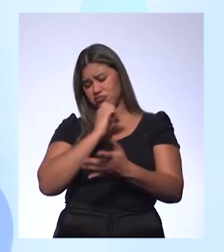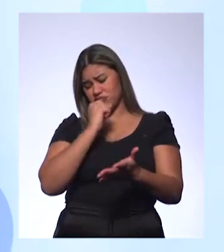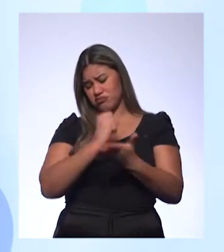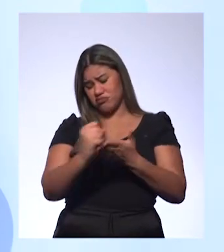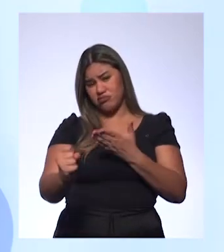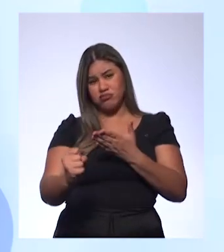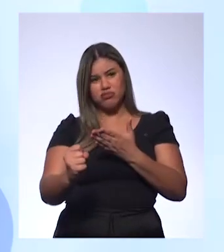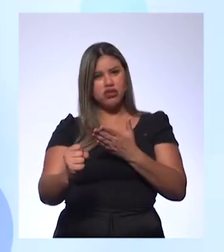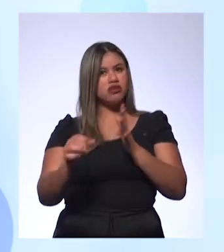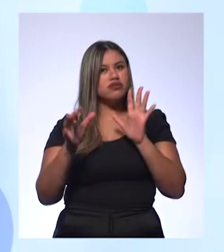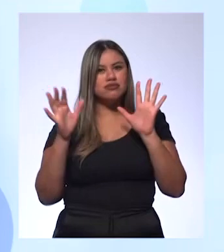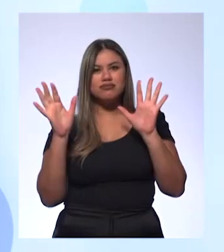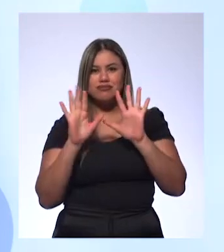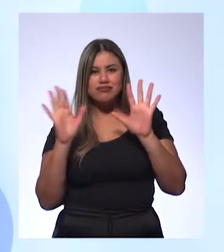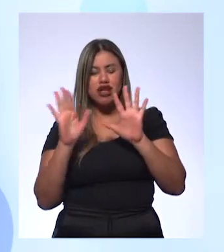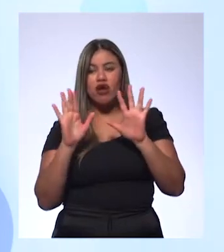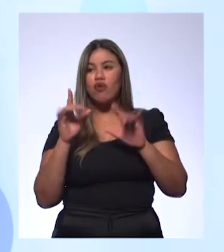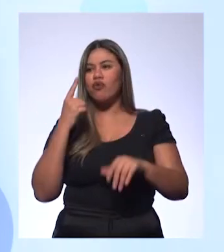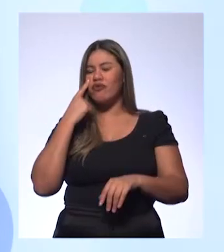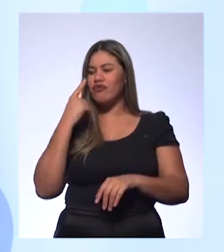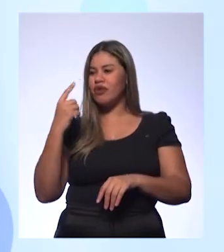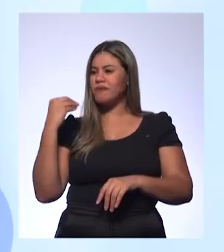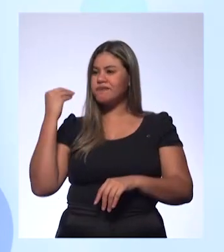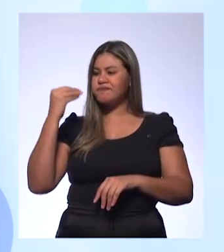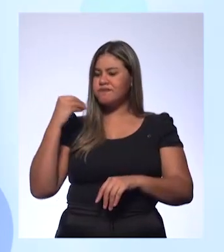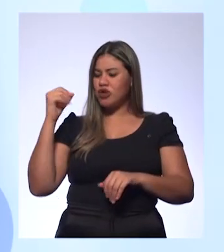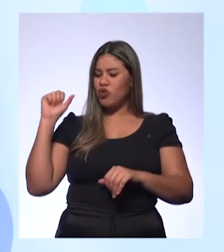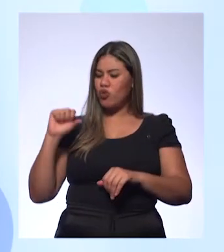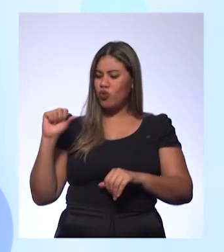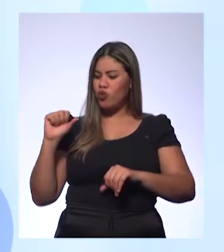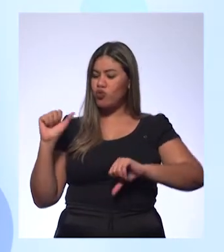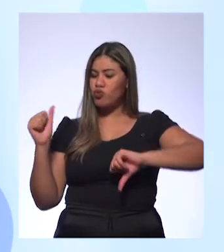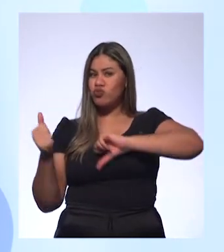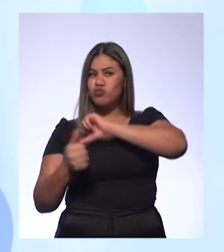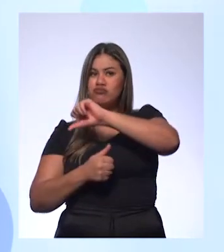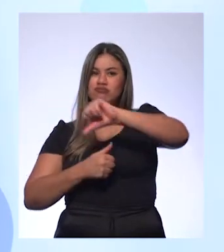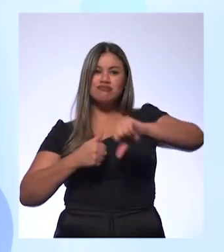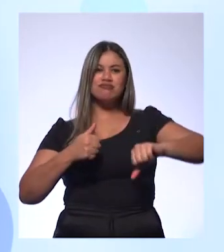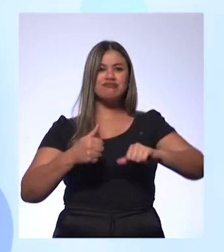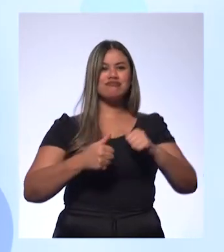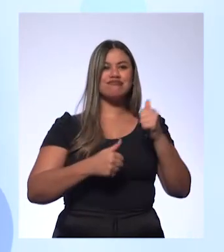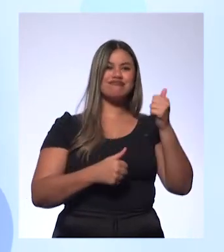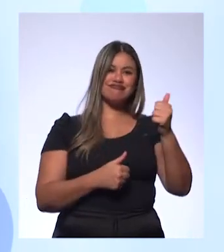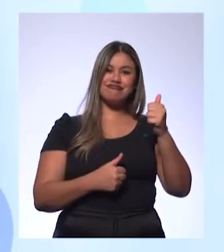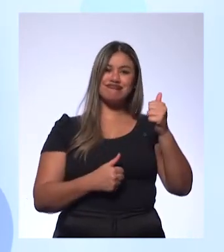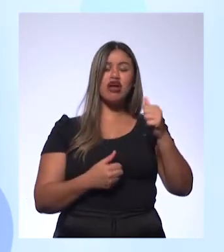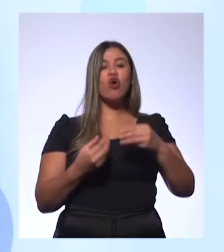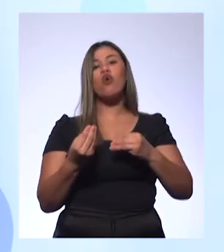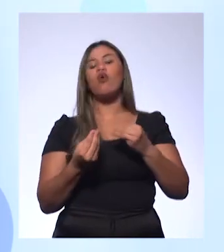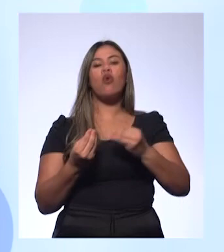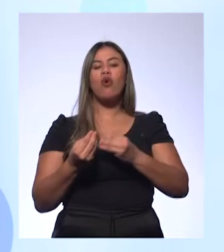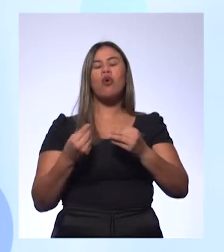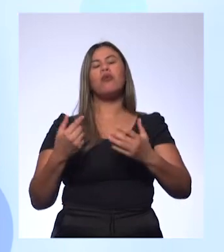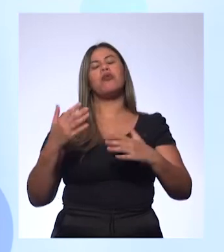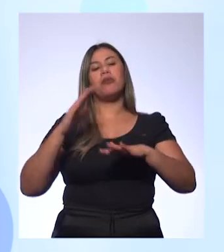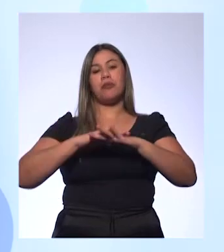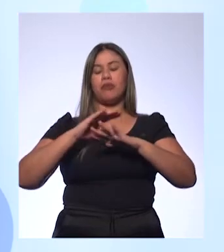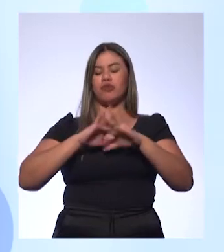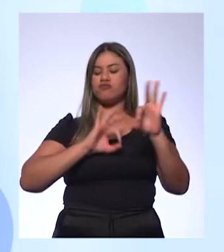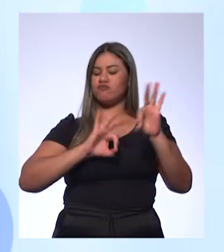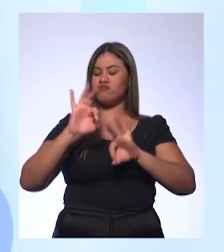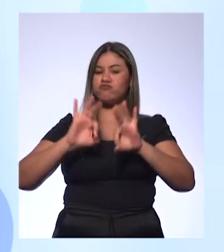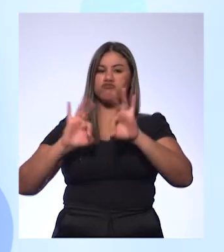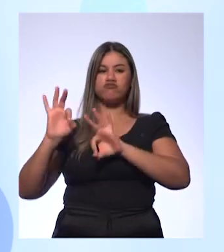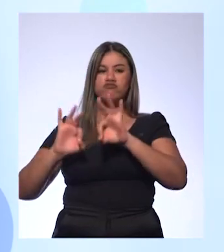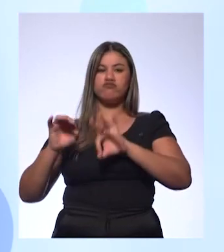Não, você vai pegar a sua experiência ruim e vai transformá-la em um gol. Como é que você faz isso? Você deve analisar a sua jogada, que é o que